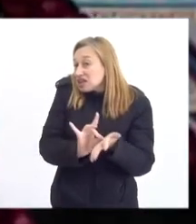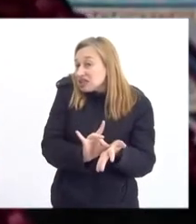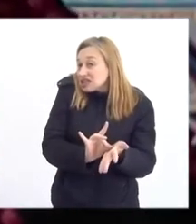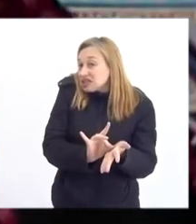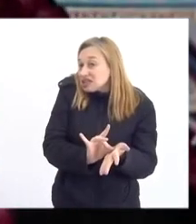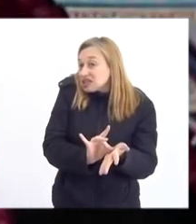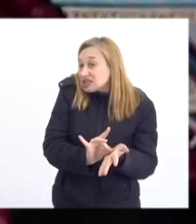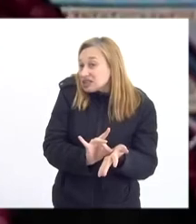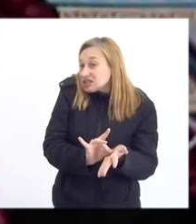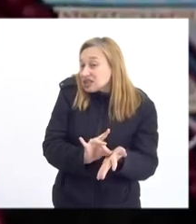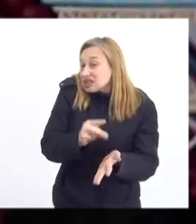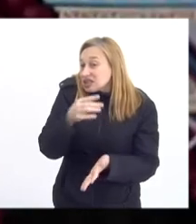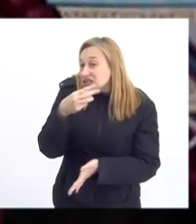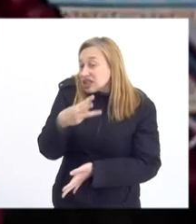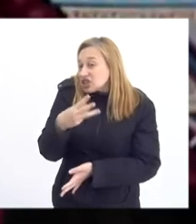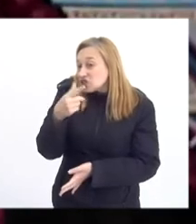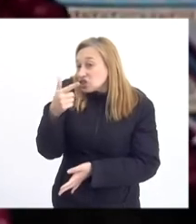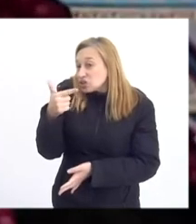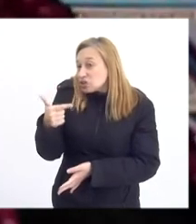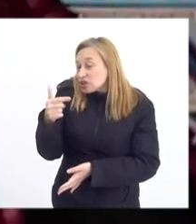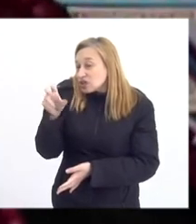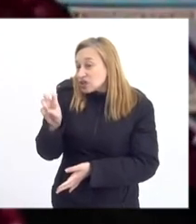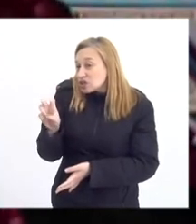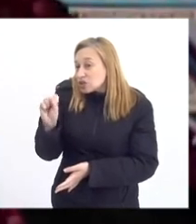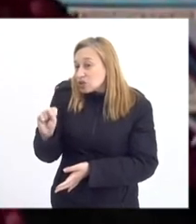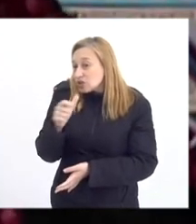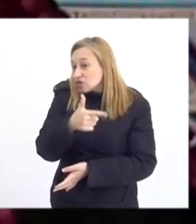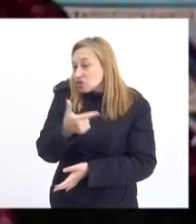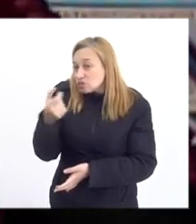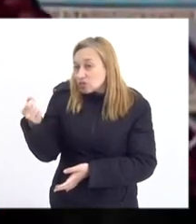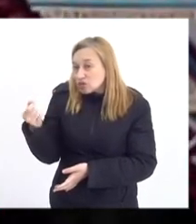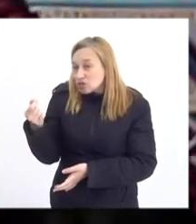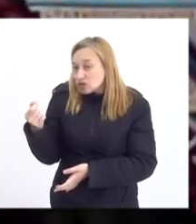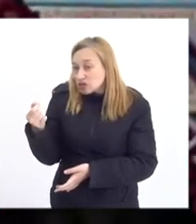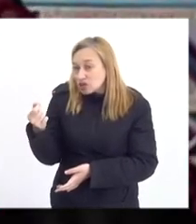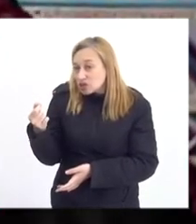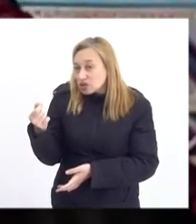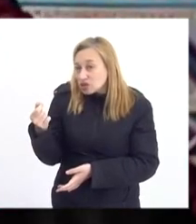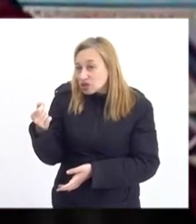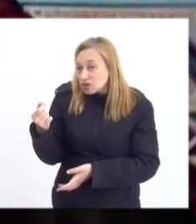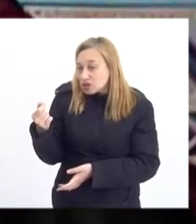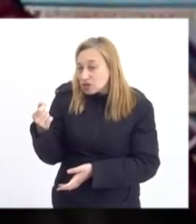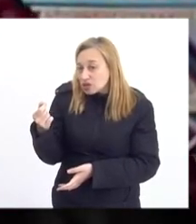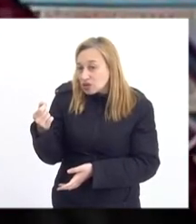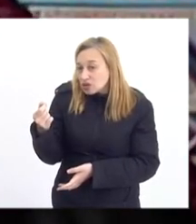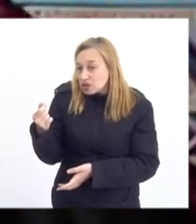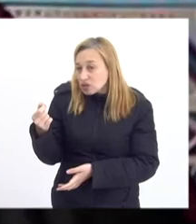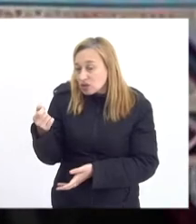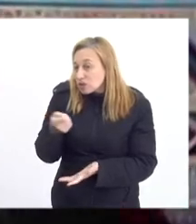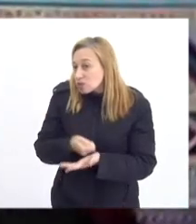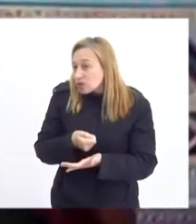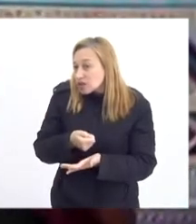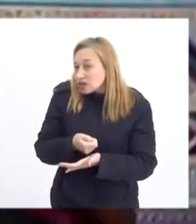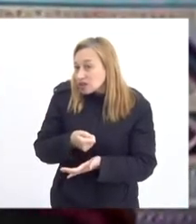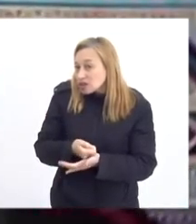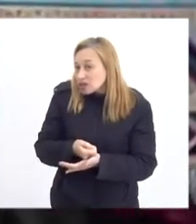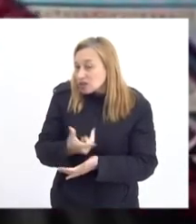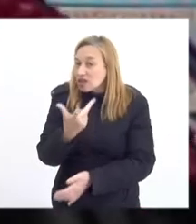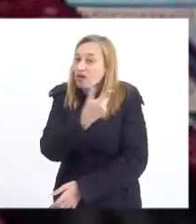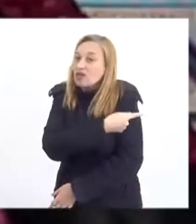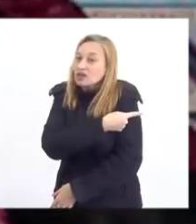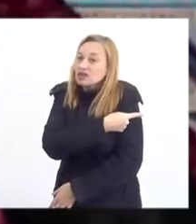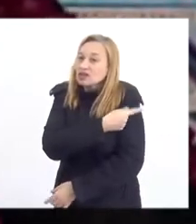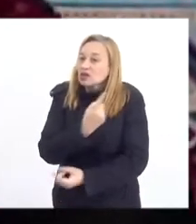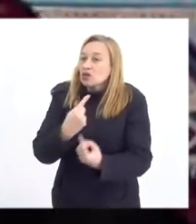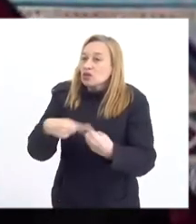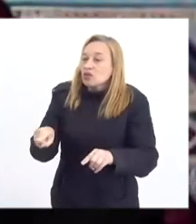ao 3258 de 2020, que dispõe sobre a obrigatoriedade da vacinação